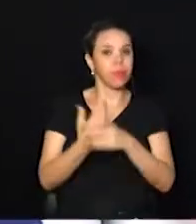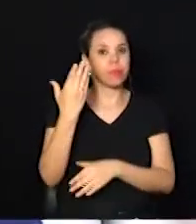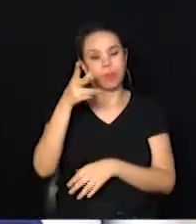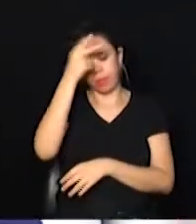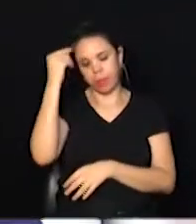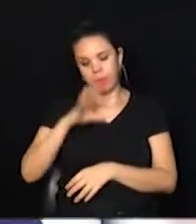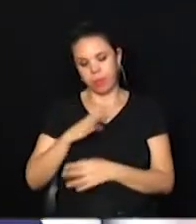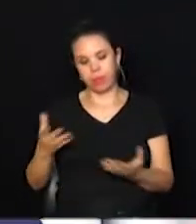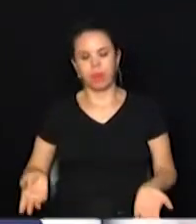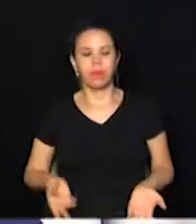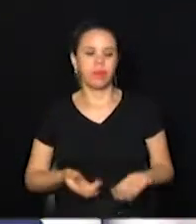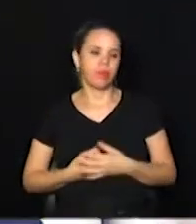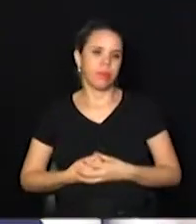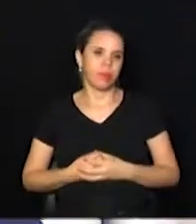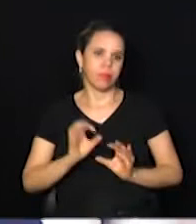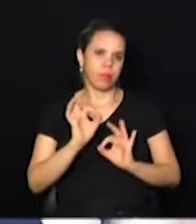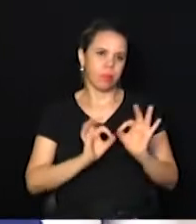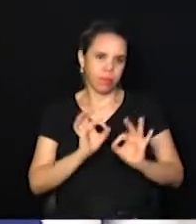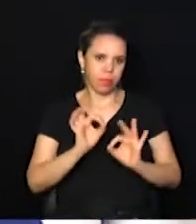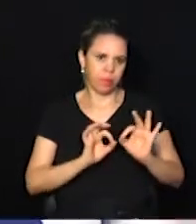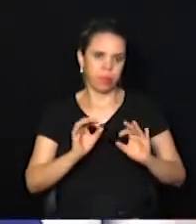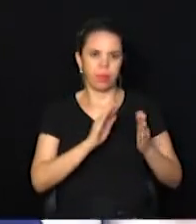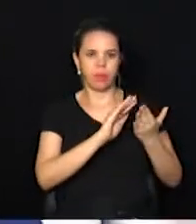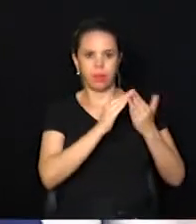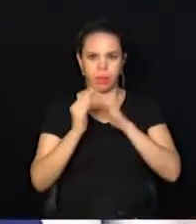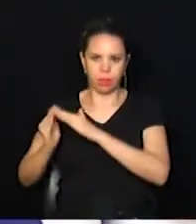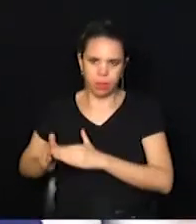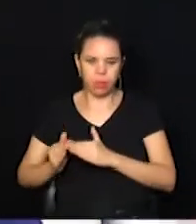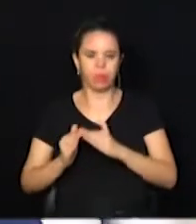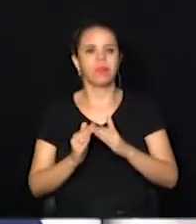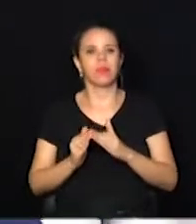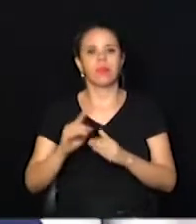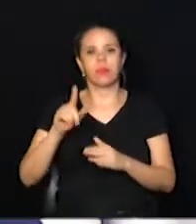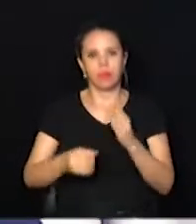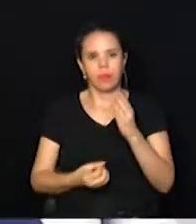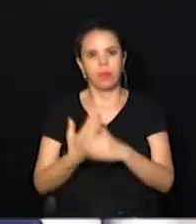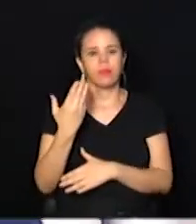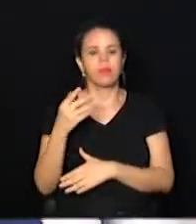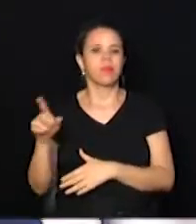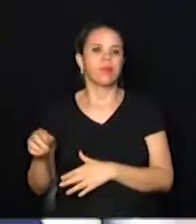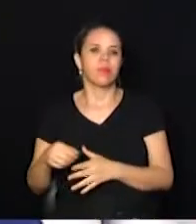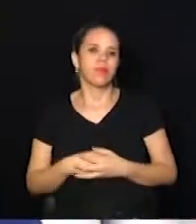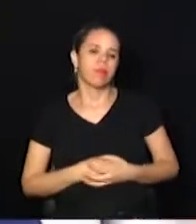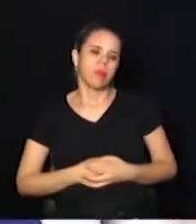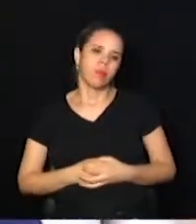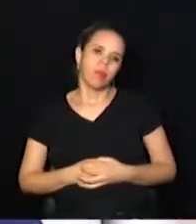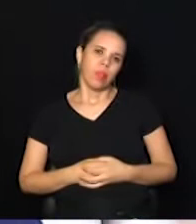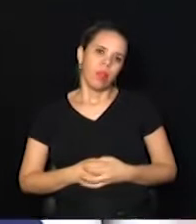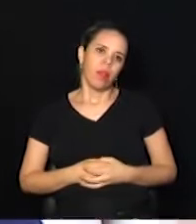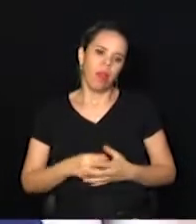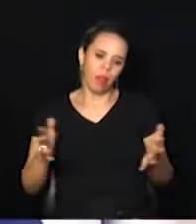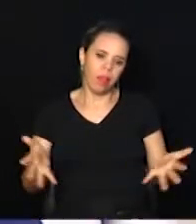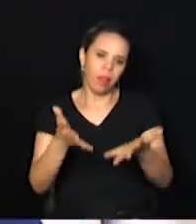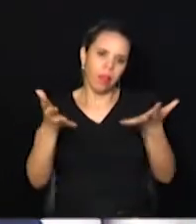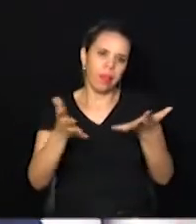prefeito nessa cidade, na regularização das favelas. Esse foi uma semente plantada